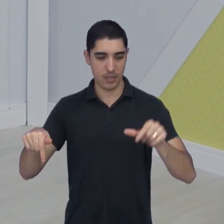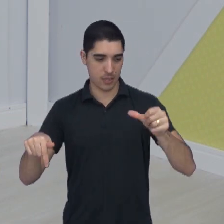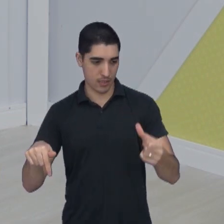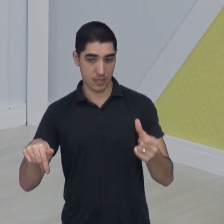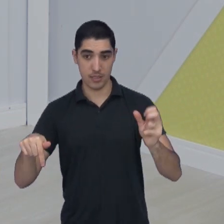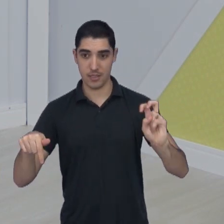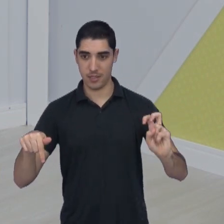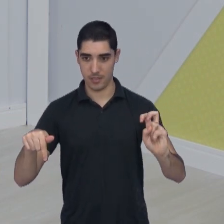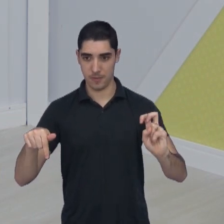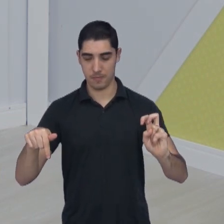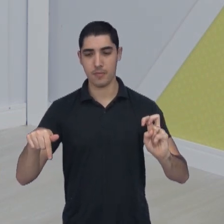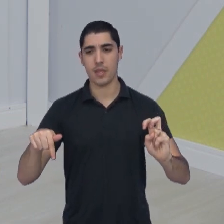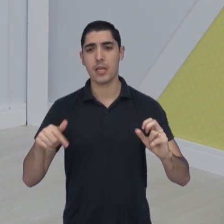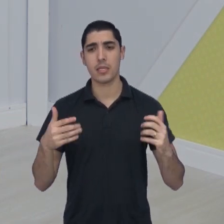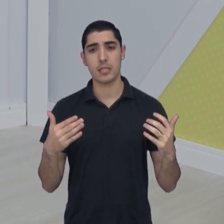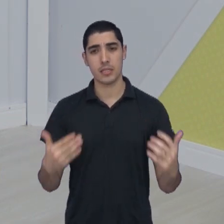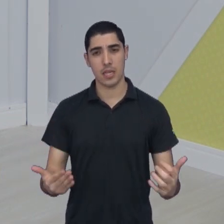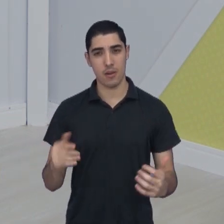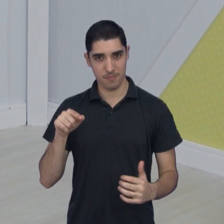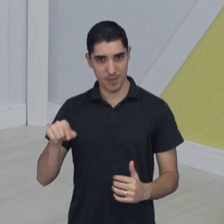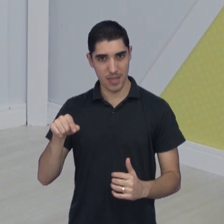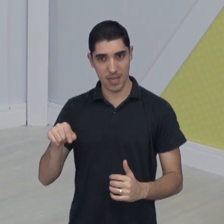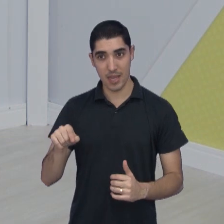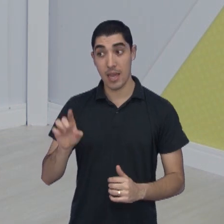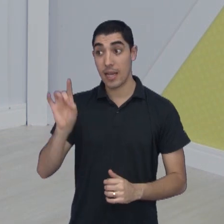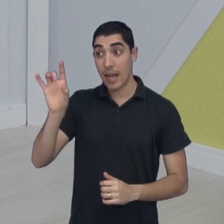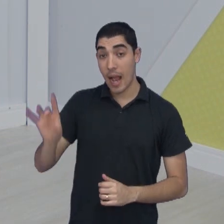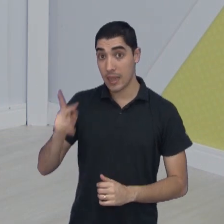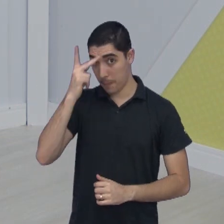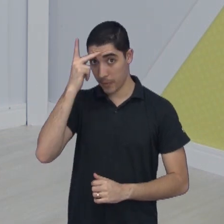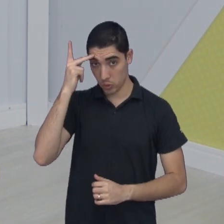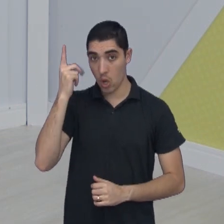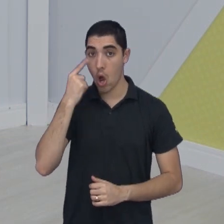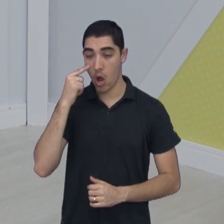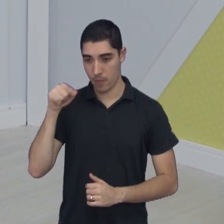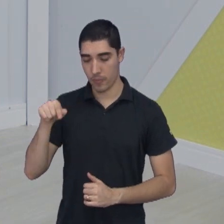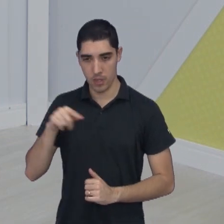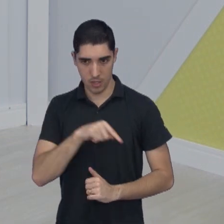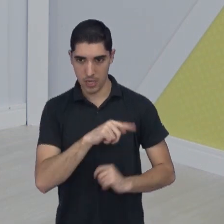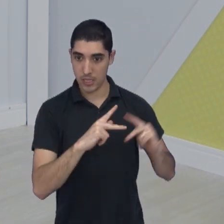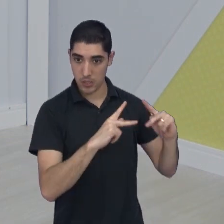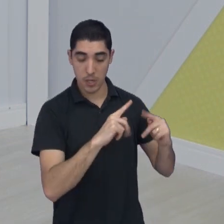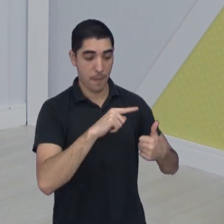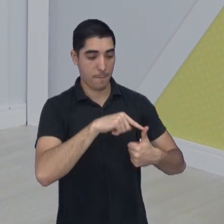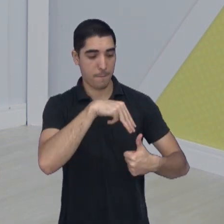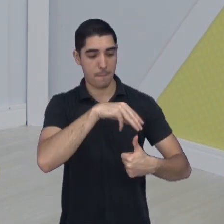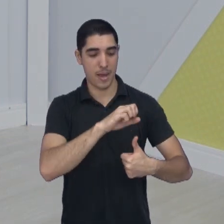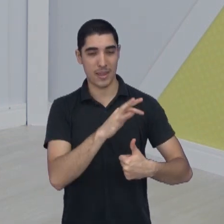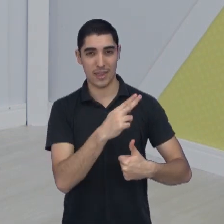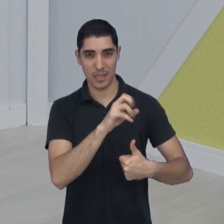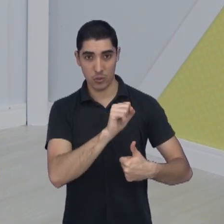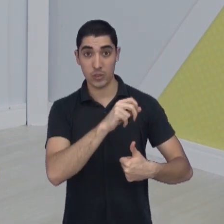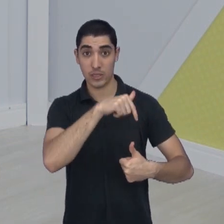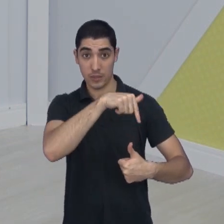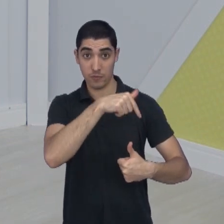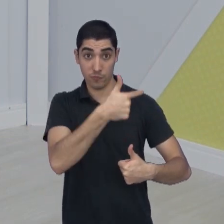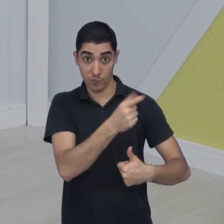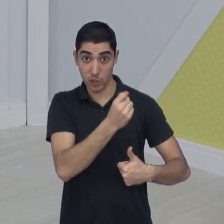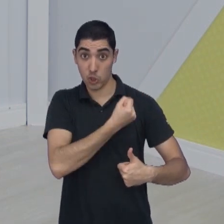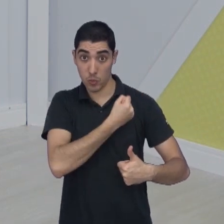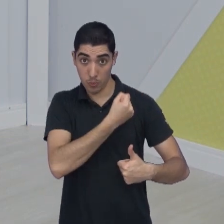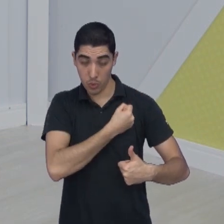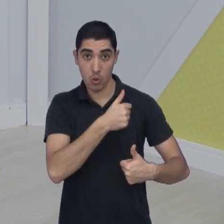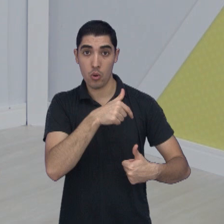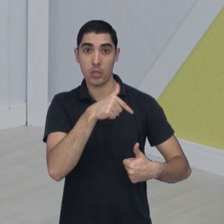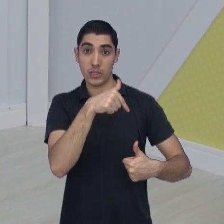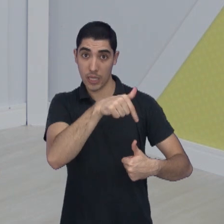77-65. Aí os números da partida, os números individuais dos atletas, olha só, pelo São José, Matheus Leal, 20 pontos, 7 rebotes e 2 assistências, o